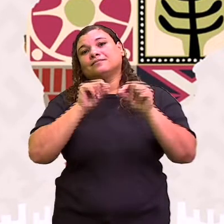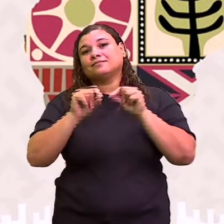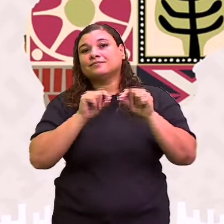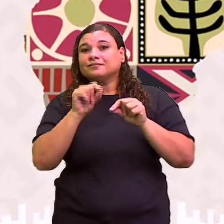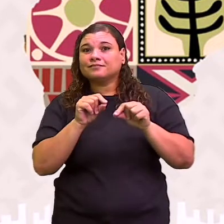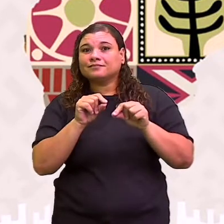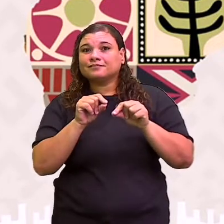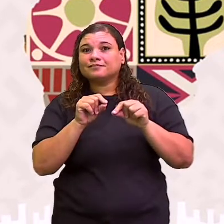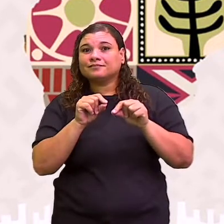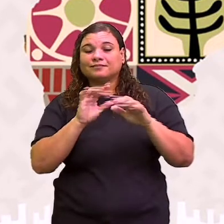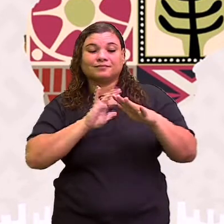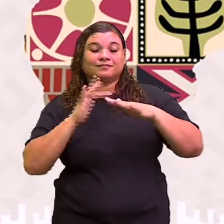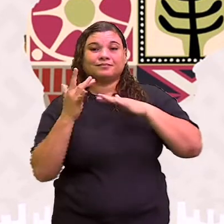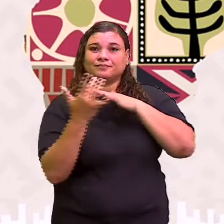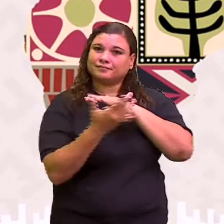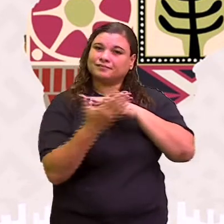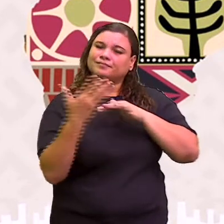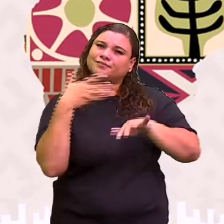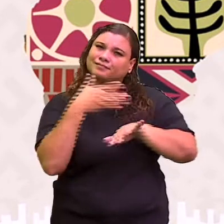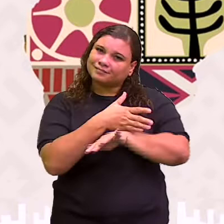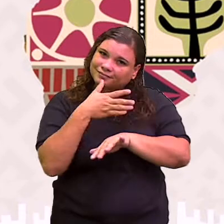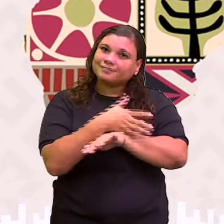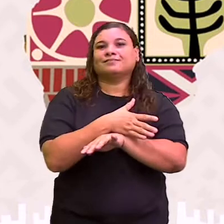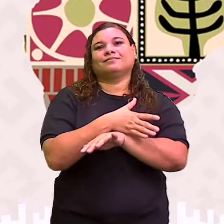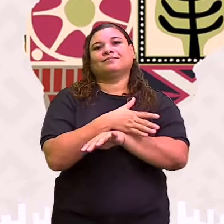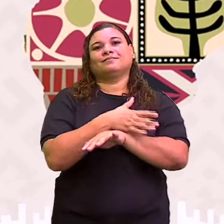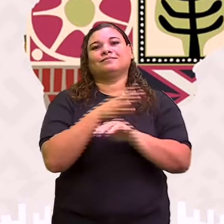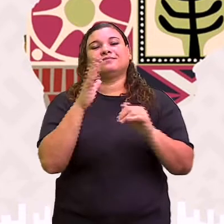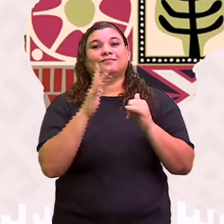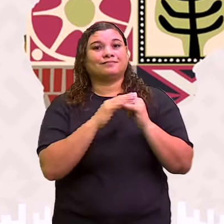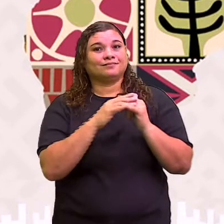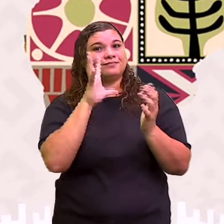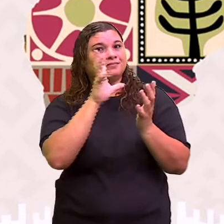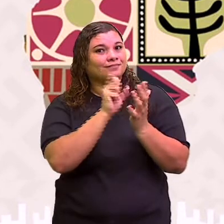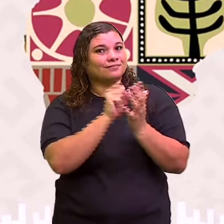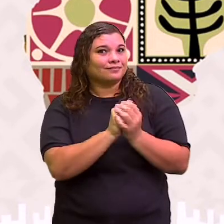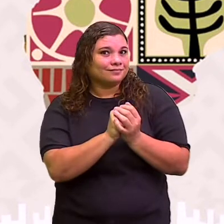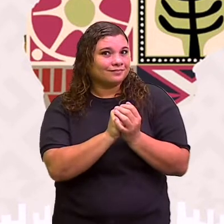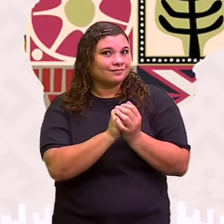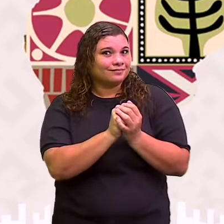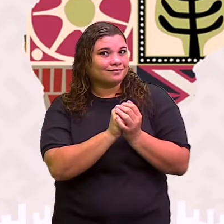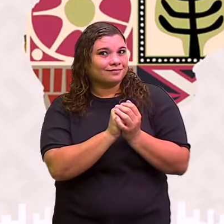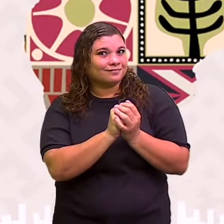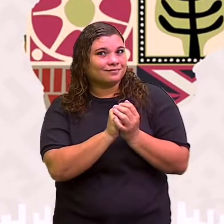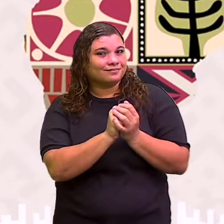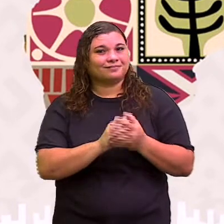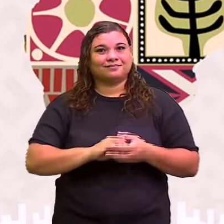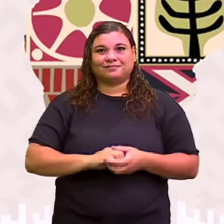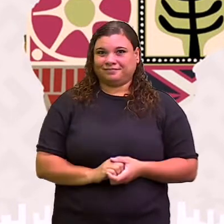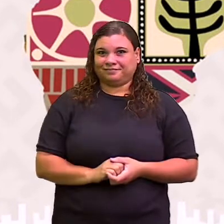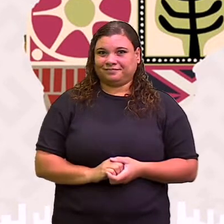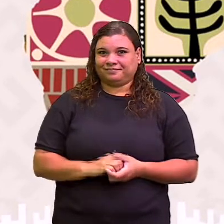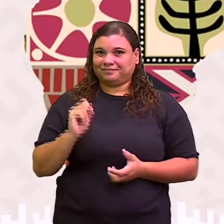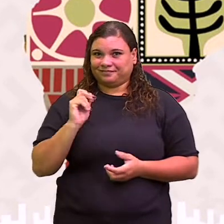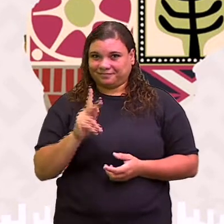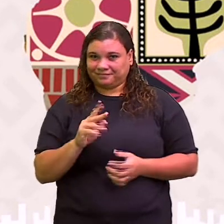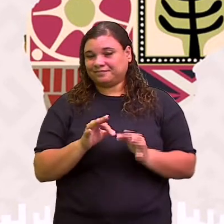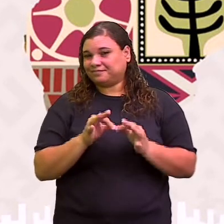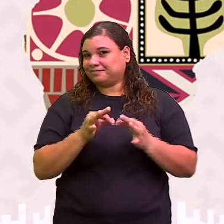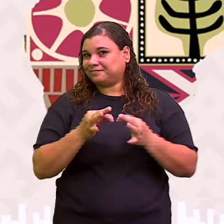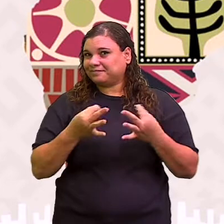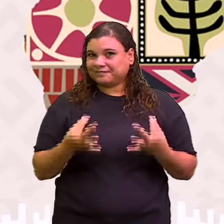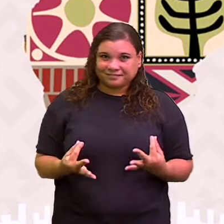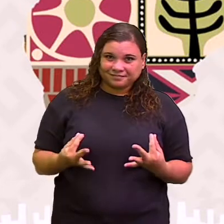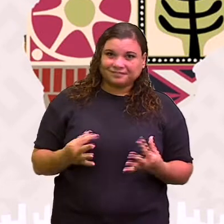Acesse também as nossas redes sociais, se inscreva no nosso canal do YouTube, é muito